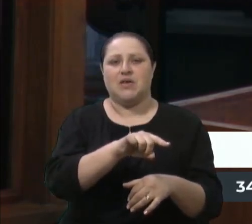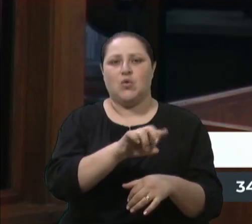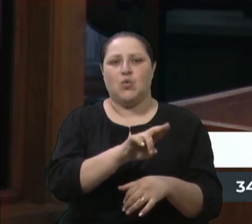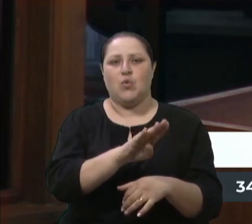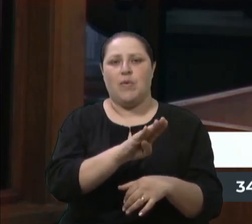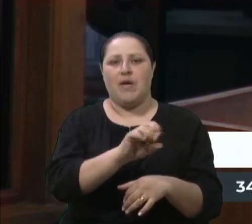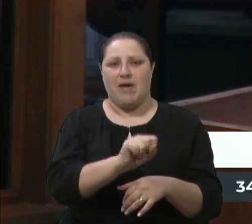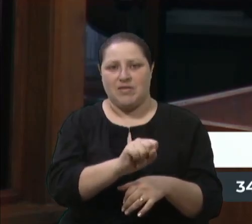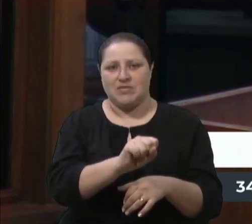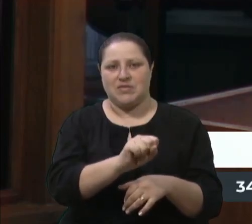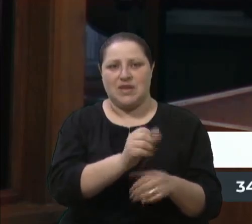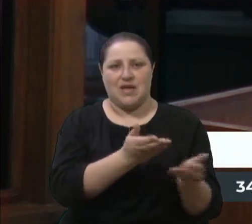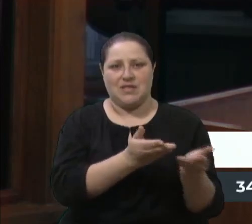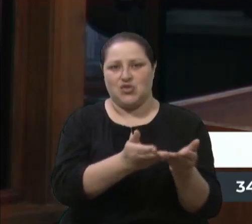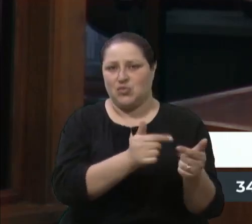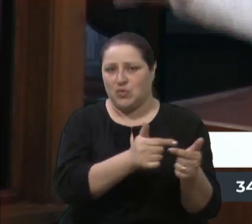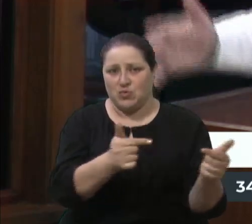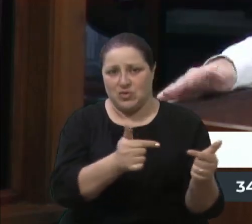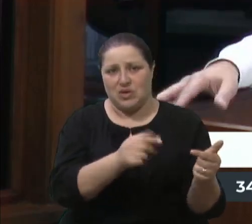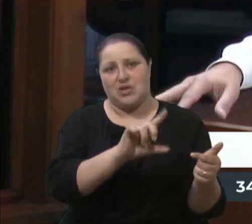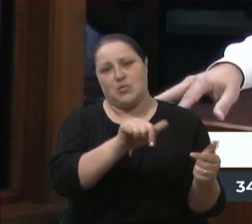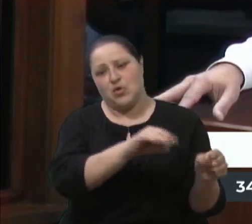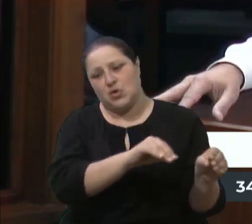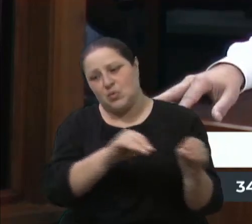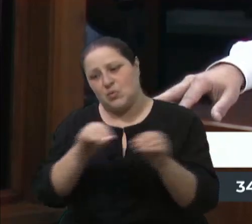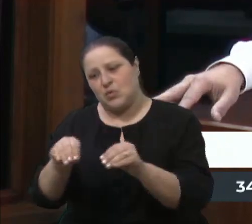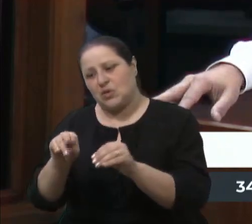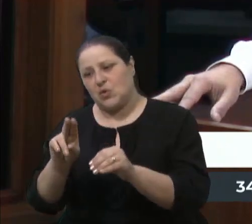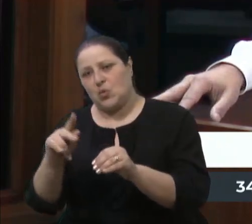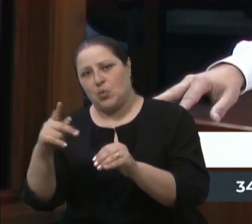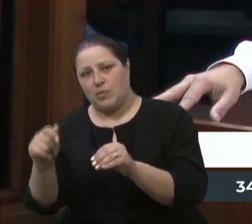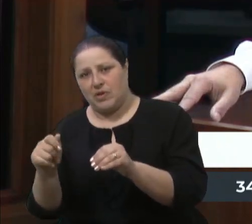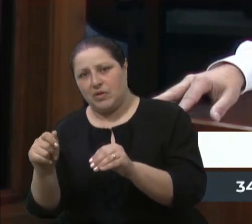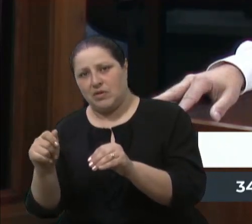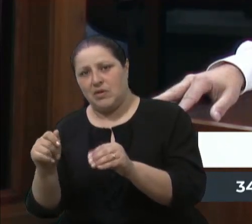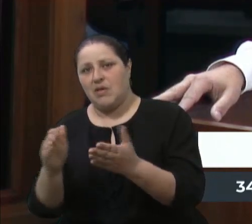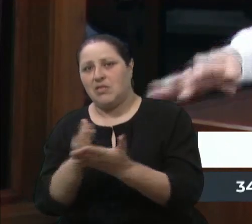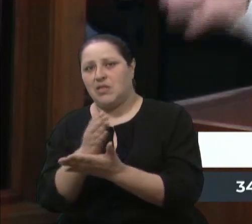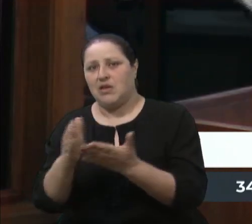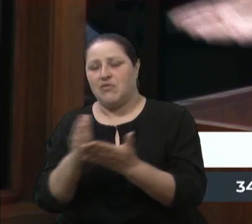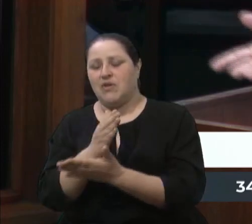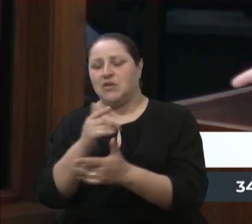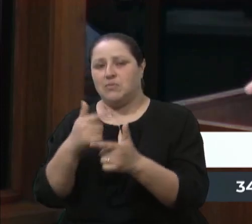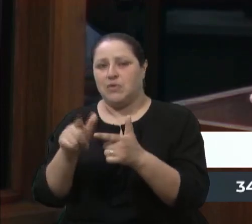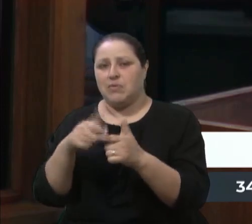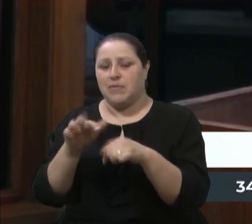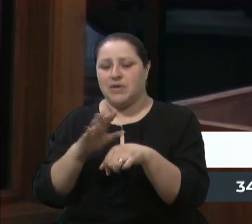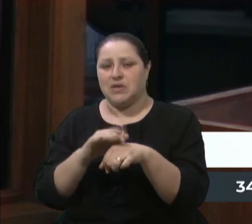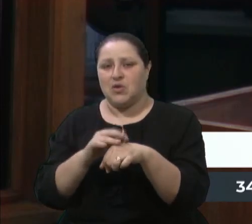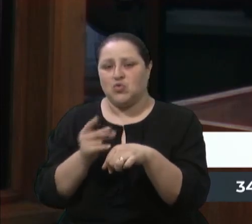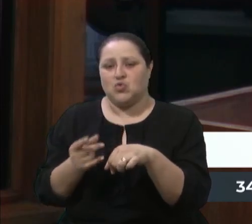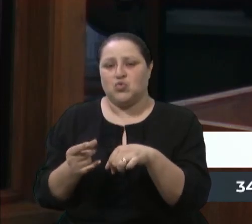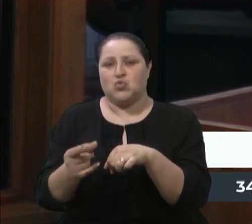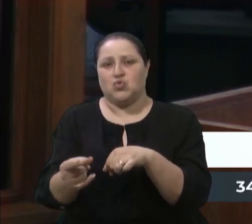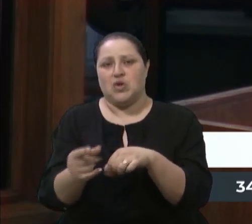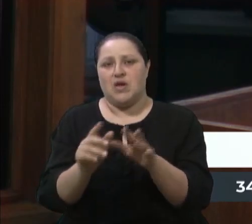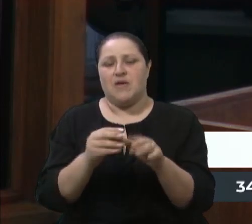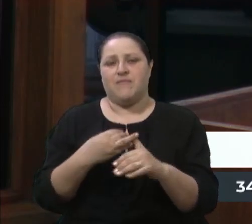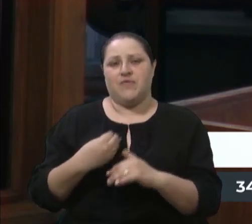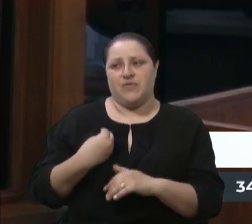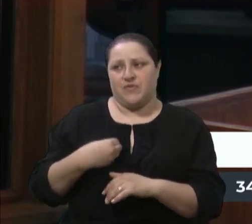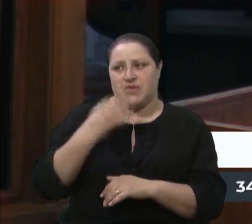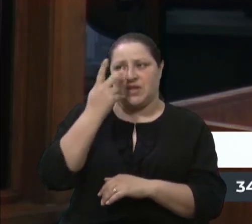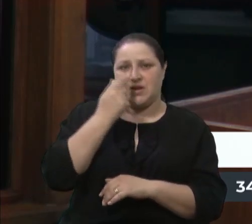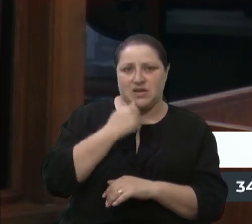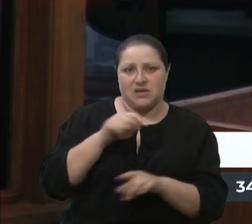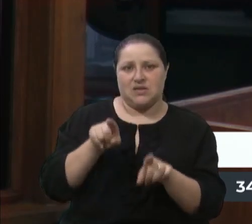para a UPA, e é um problema que talvez se torne crônico para toda a vida dessa criança e desses pais, né?